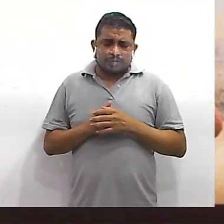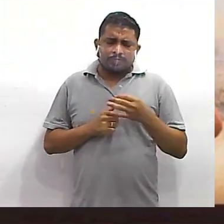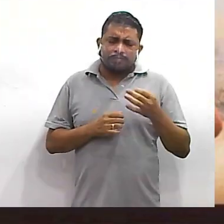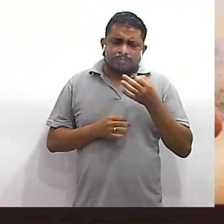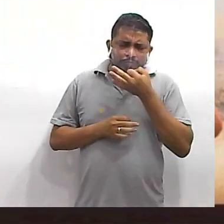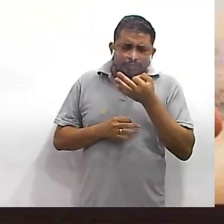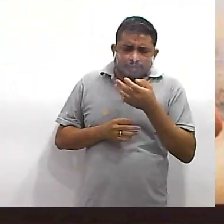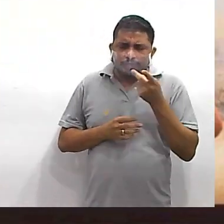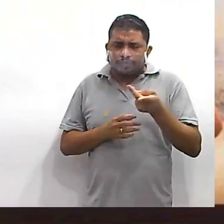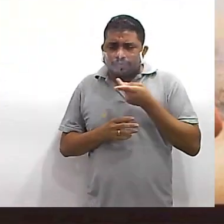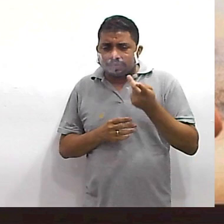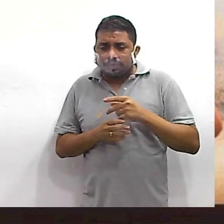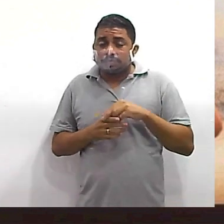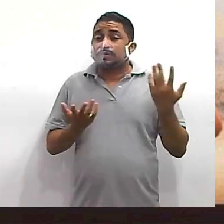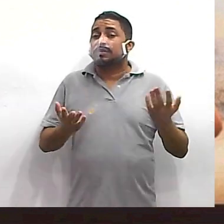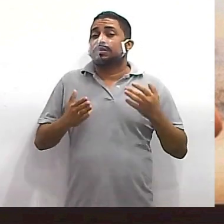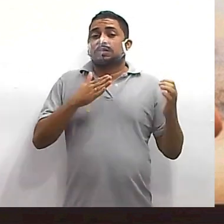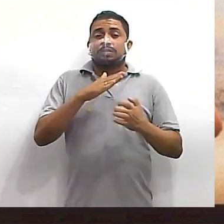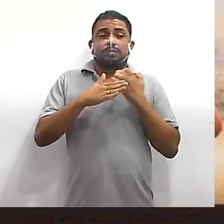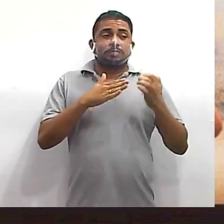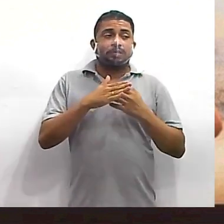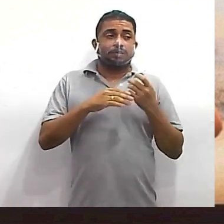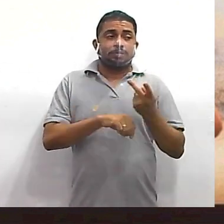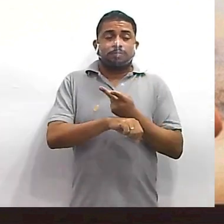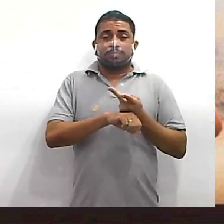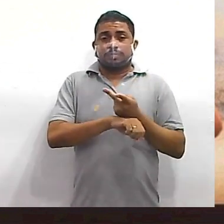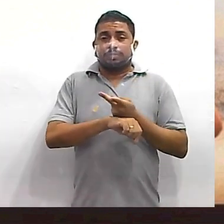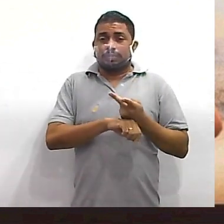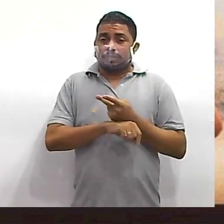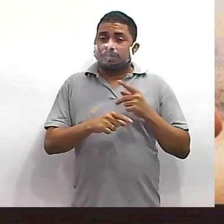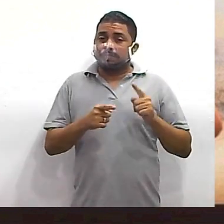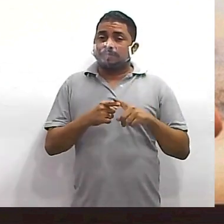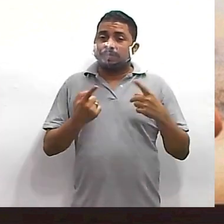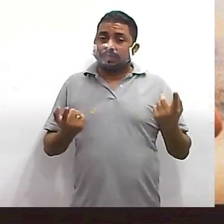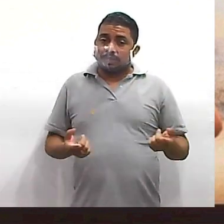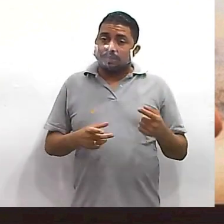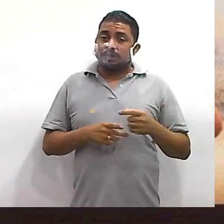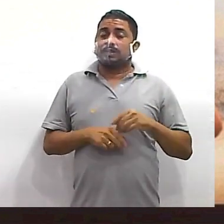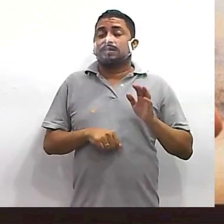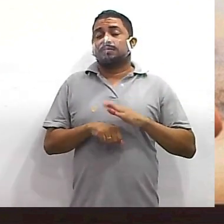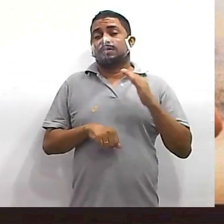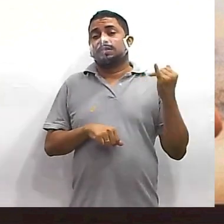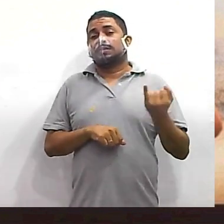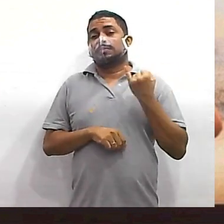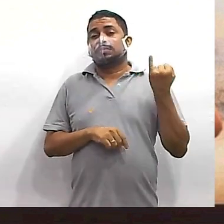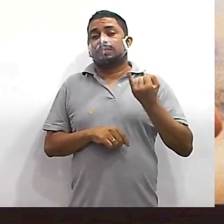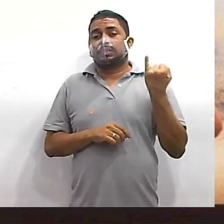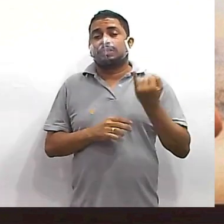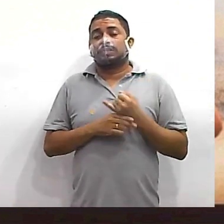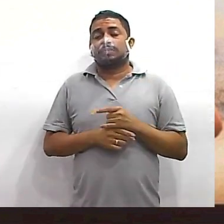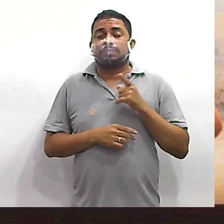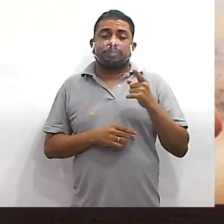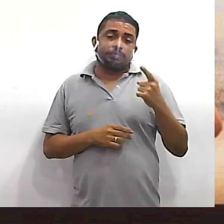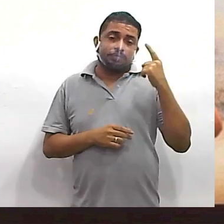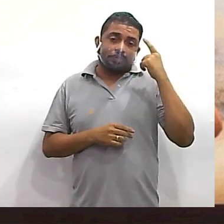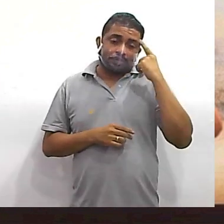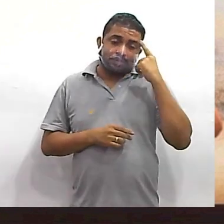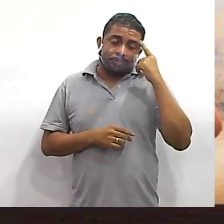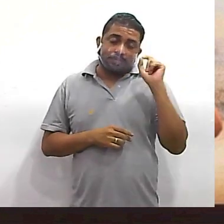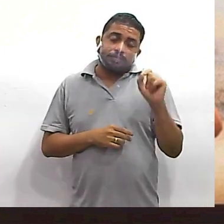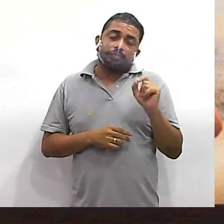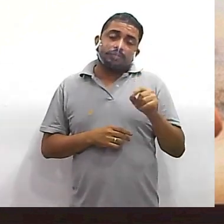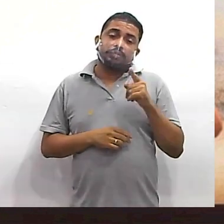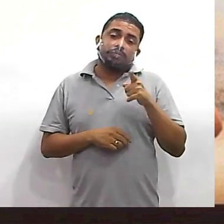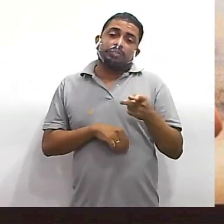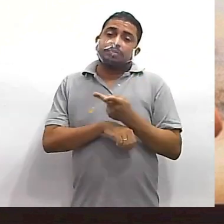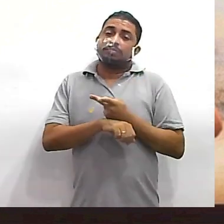sobre o que as empresas buscam, mas o que é mais importante é você pensar o que você